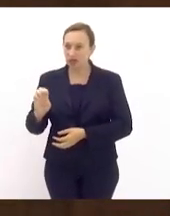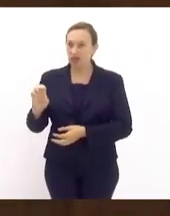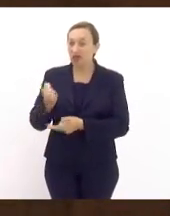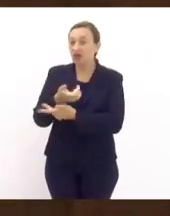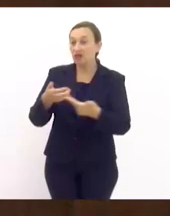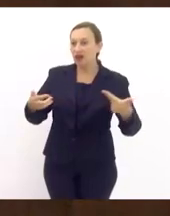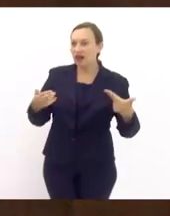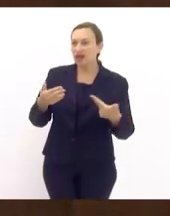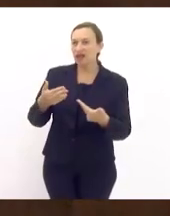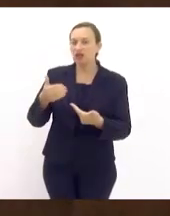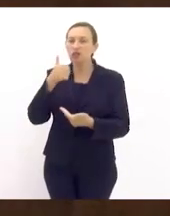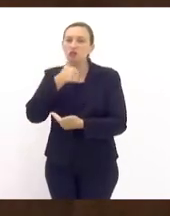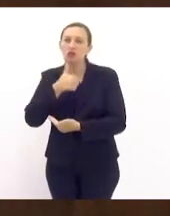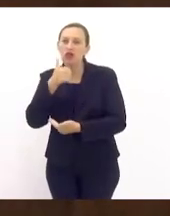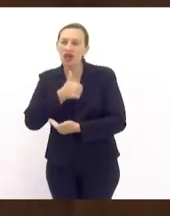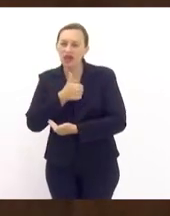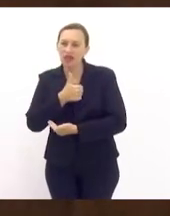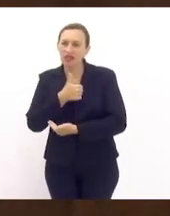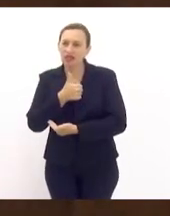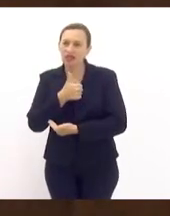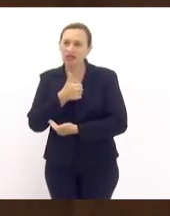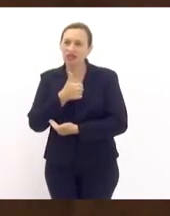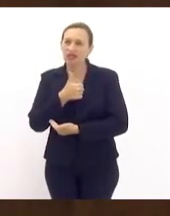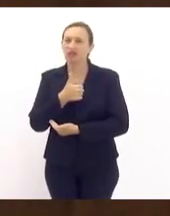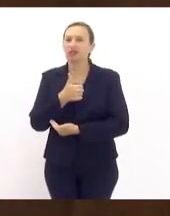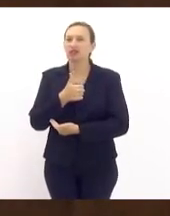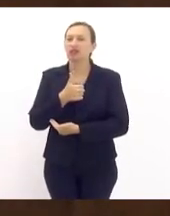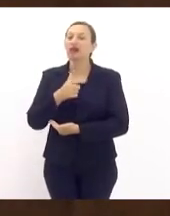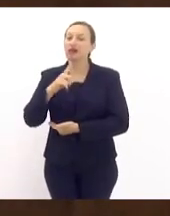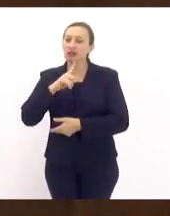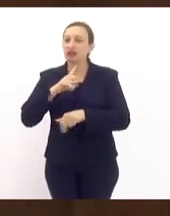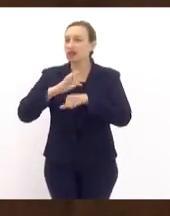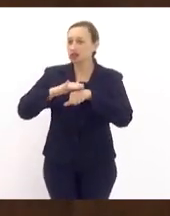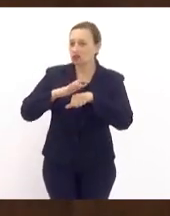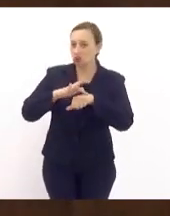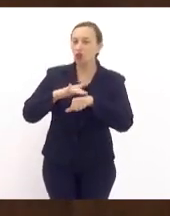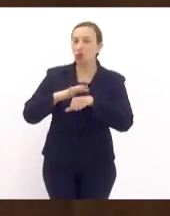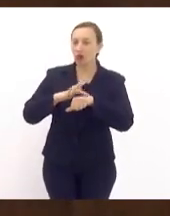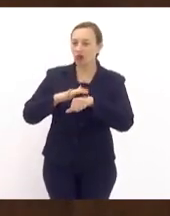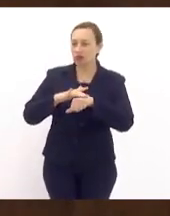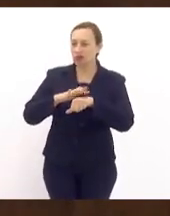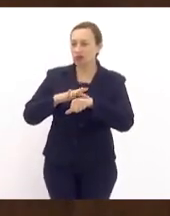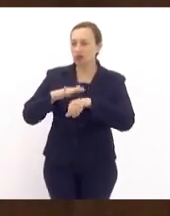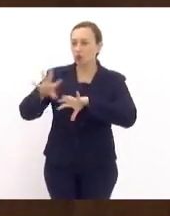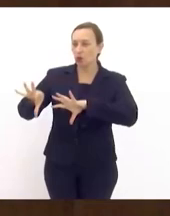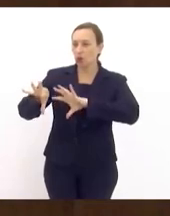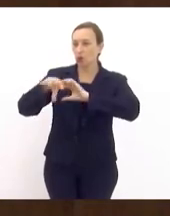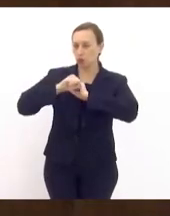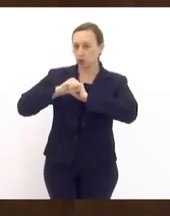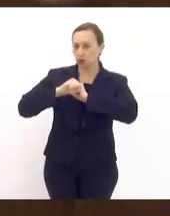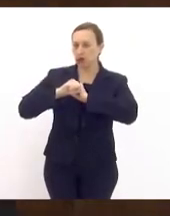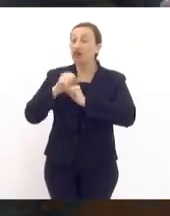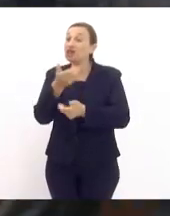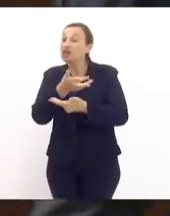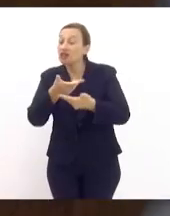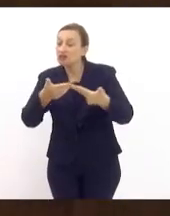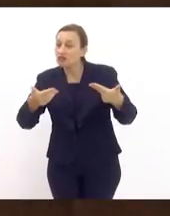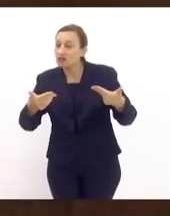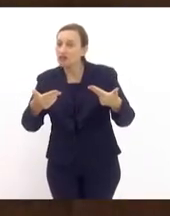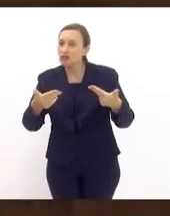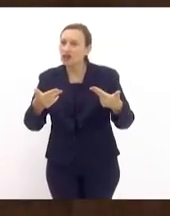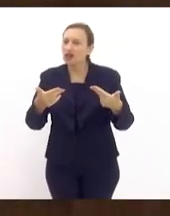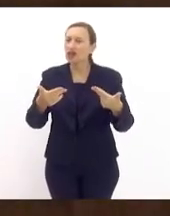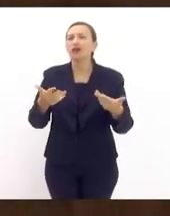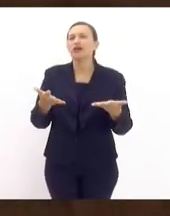que são acometidas por essa doença, por esse problema. E que, muita, na maioria das